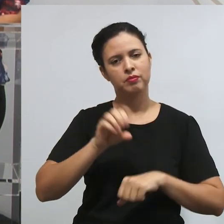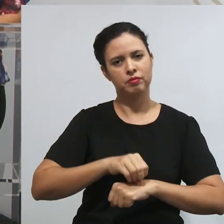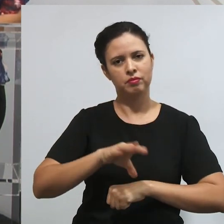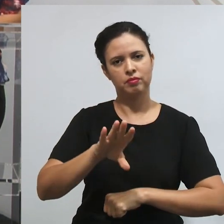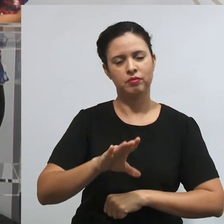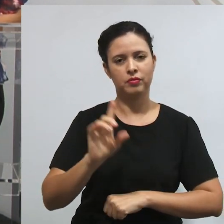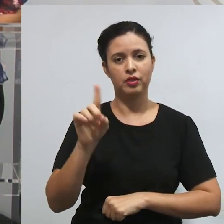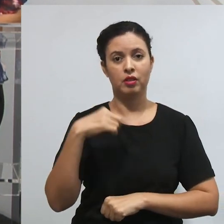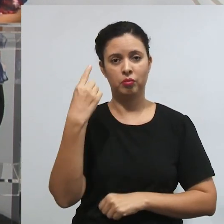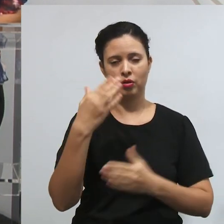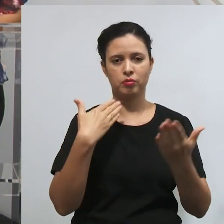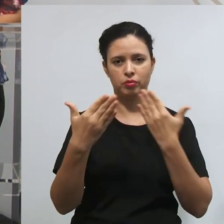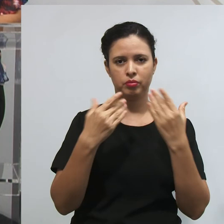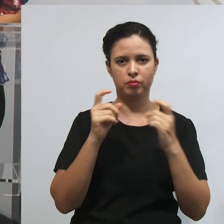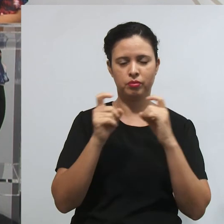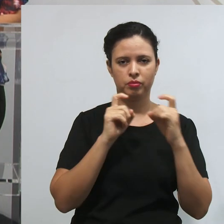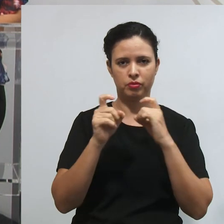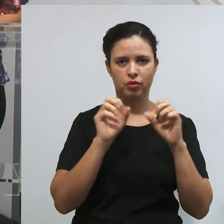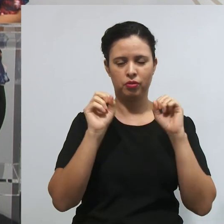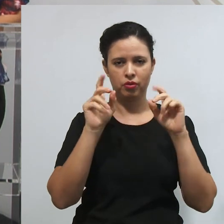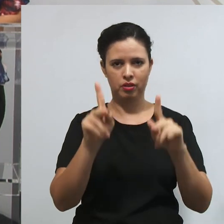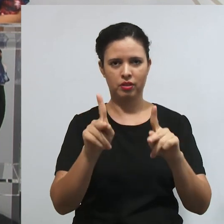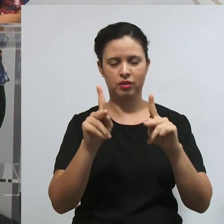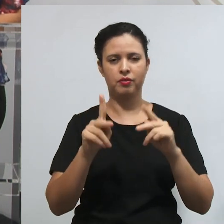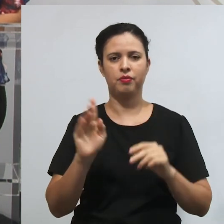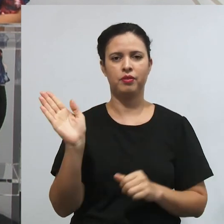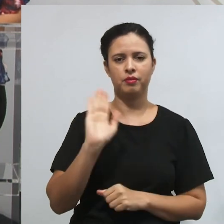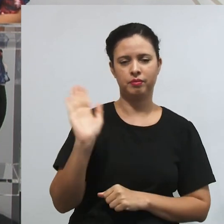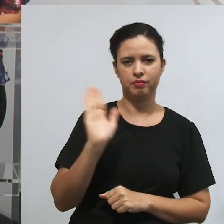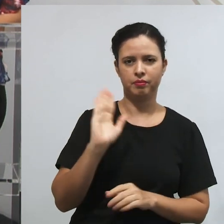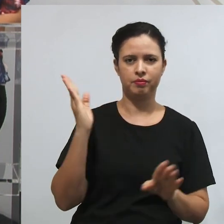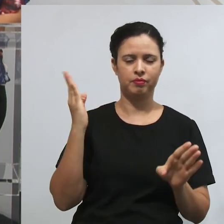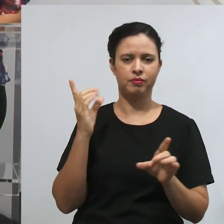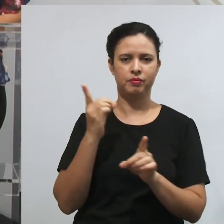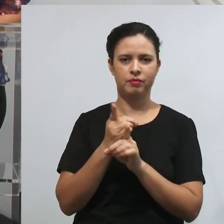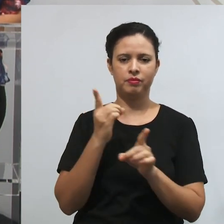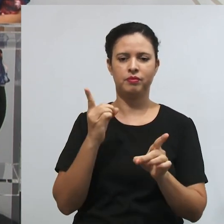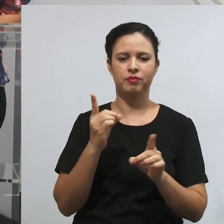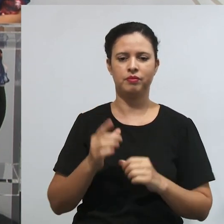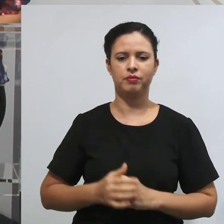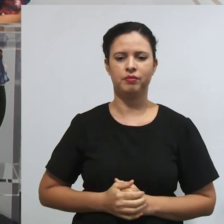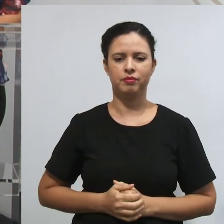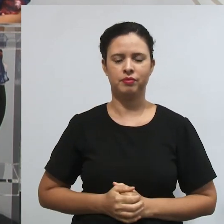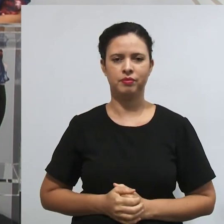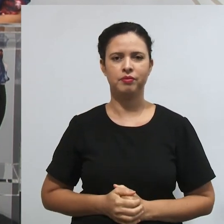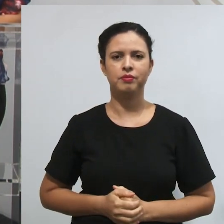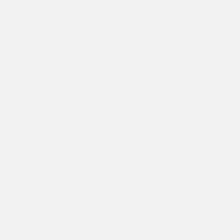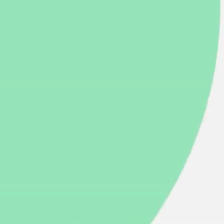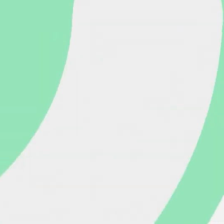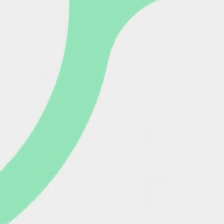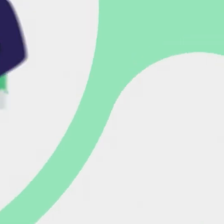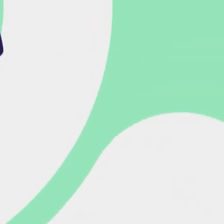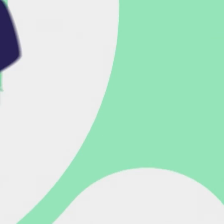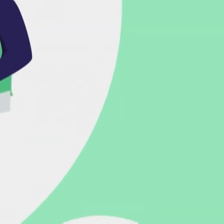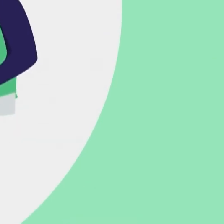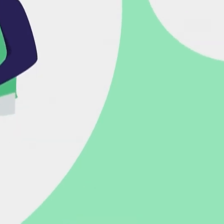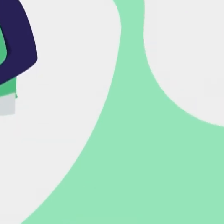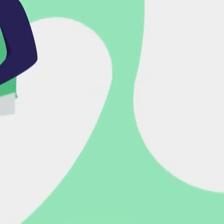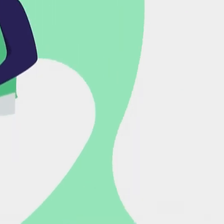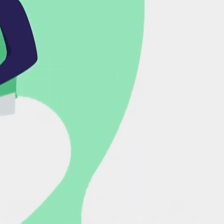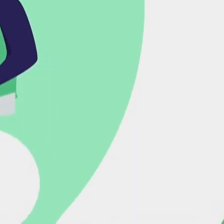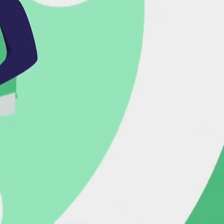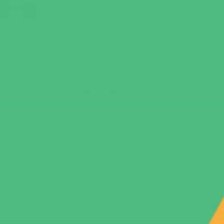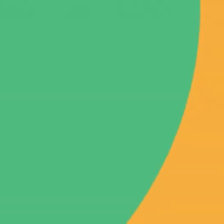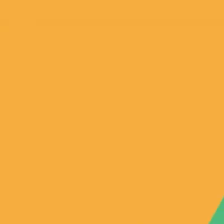para a gente poder discutir lá na nossa aula síncrono. Até o nosso momento síncrono.